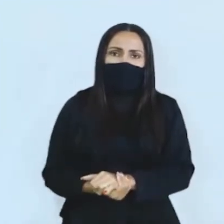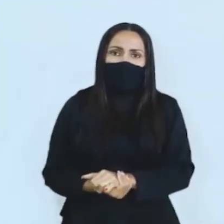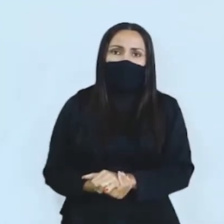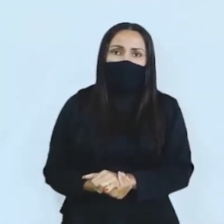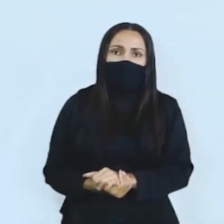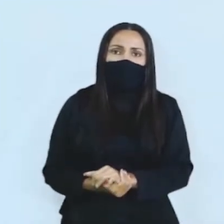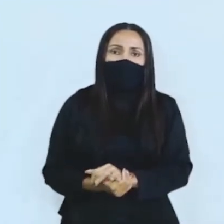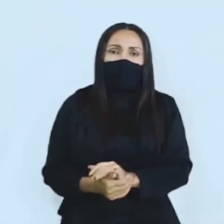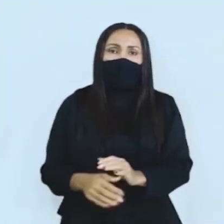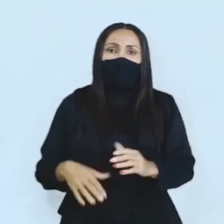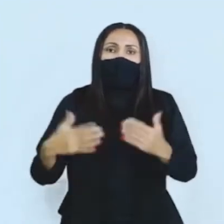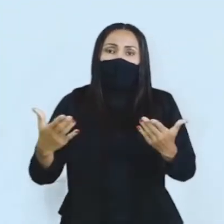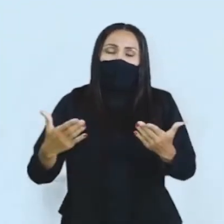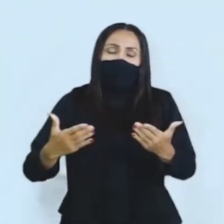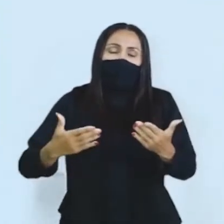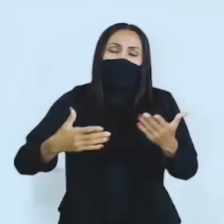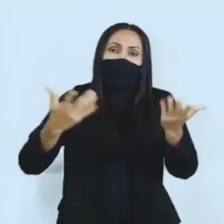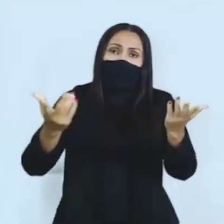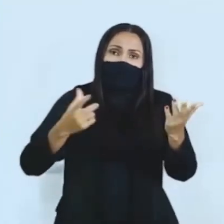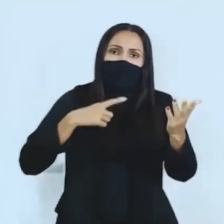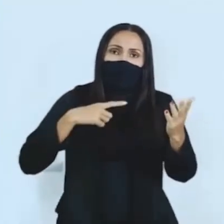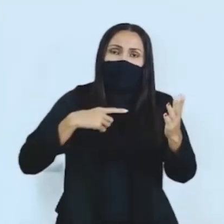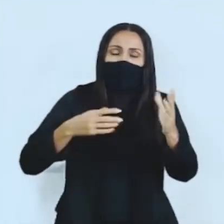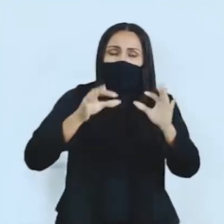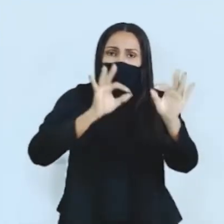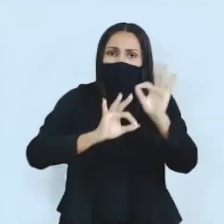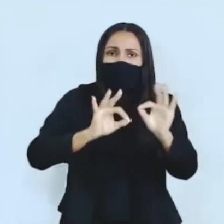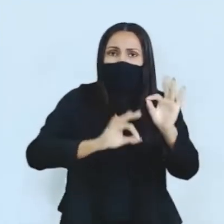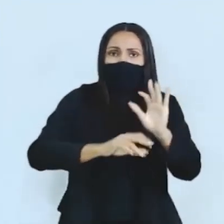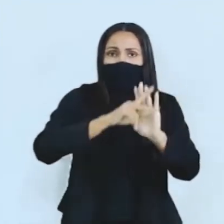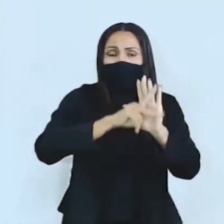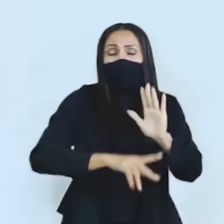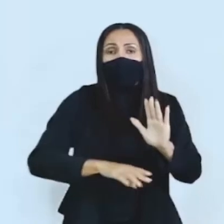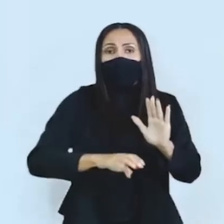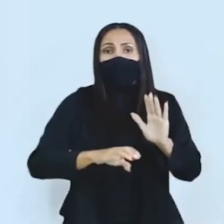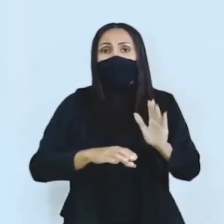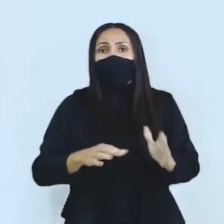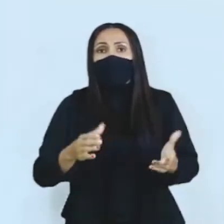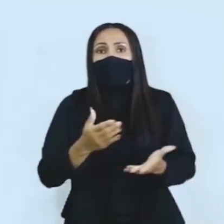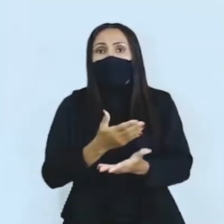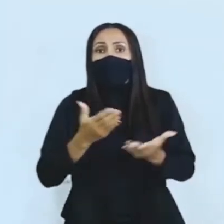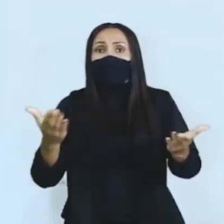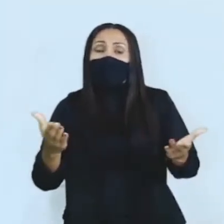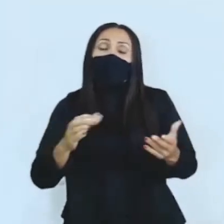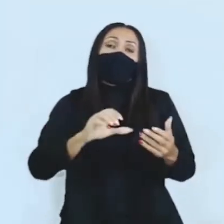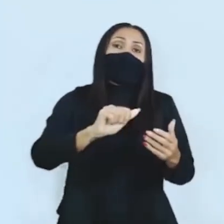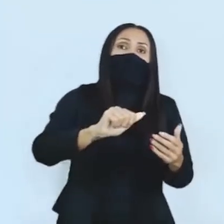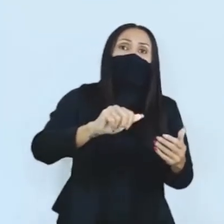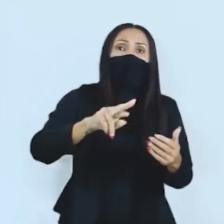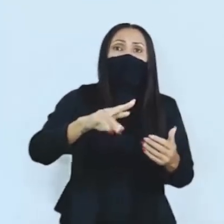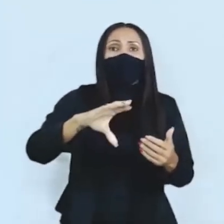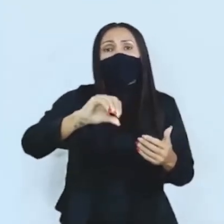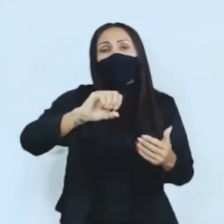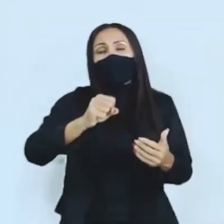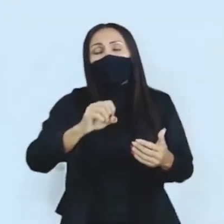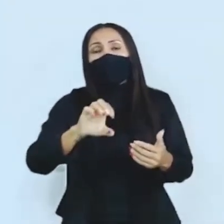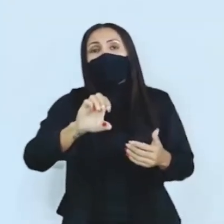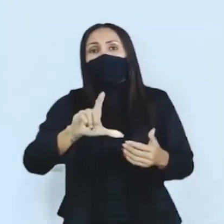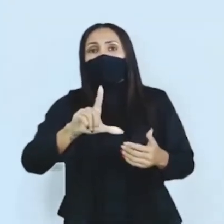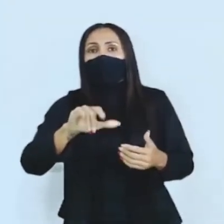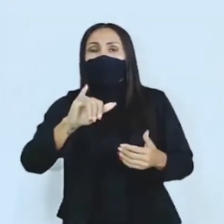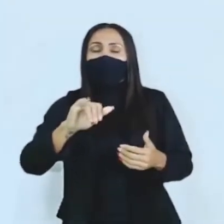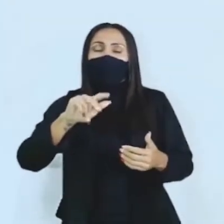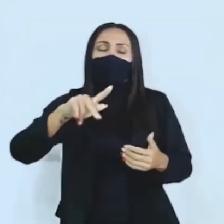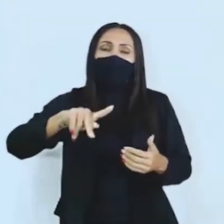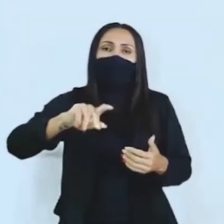circunferência, elas vão se projetar como sendo elipses ou arcos de elipse, porque não necessariamente elas